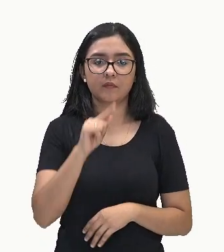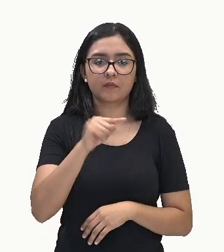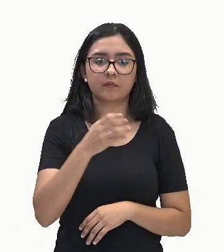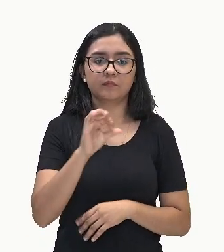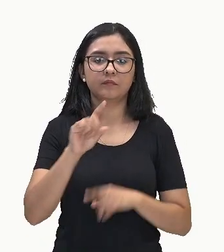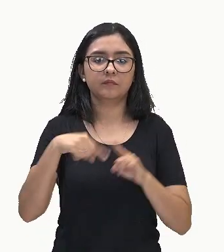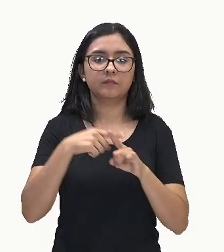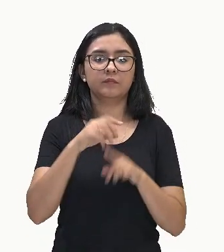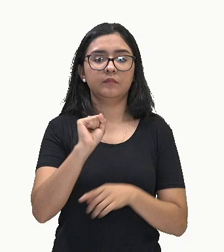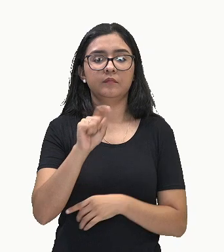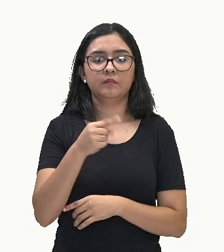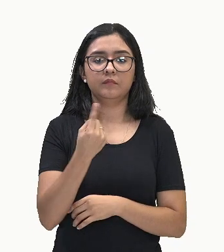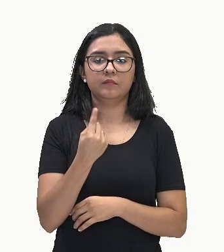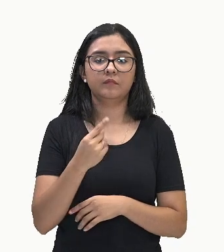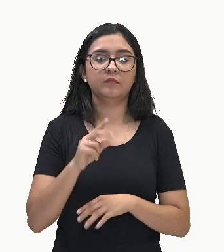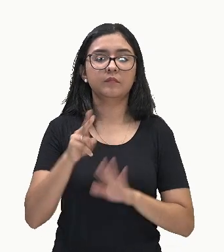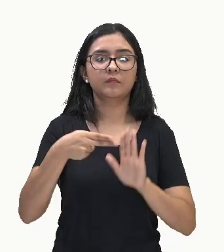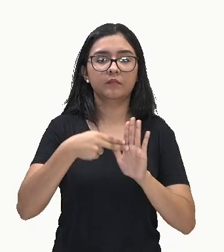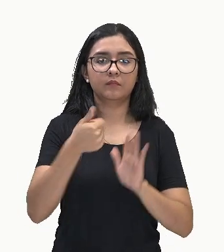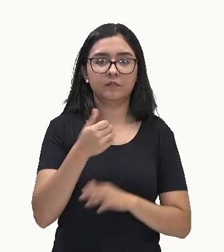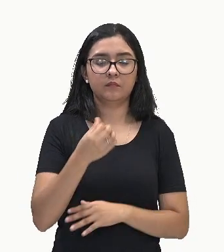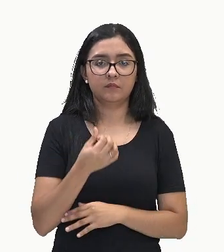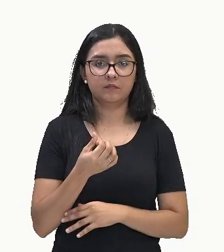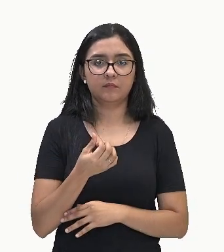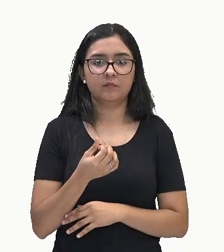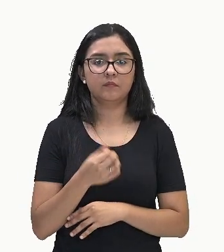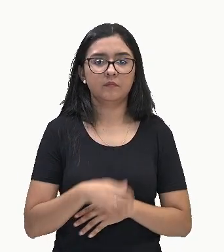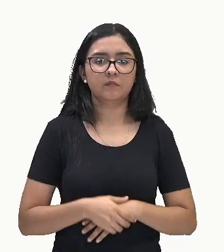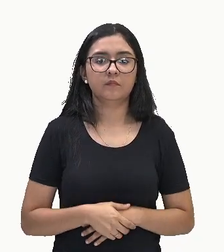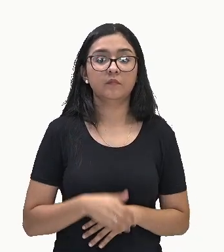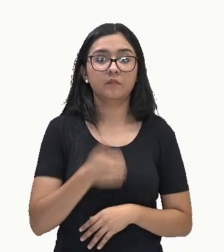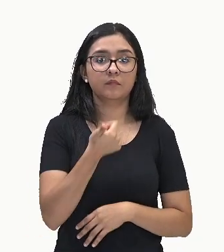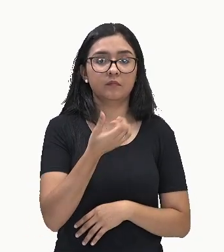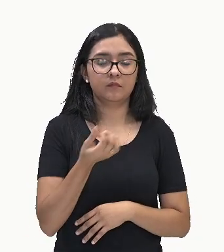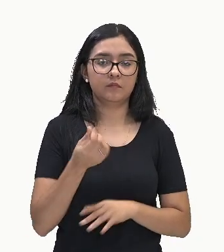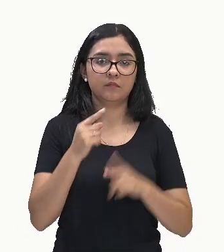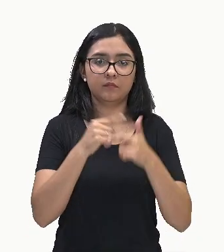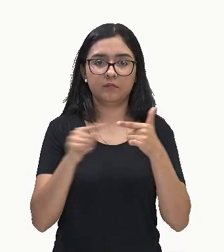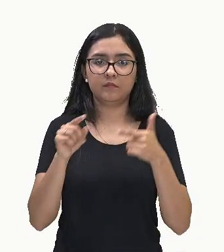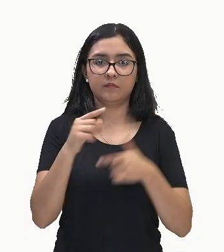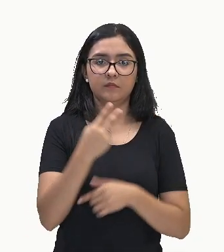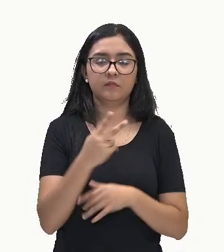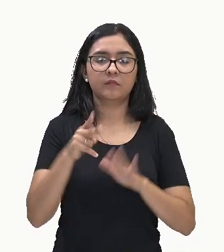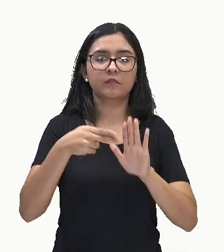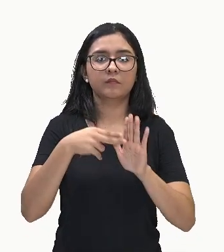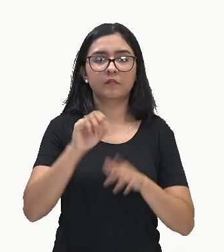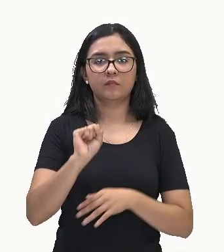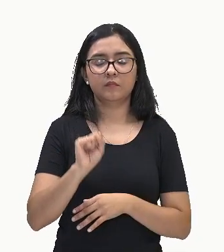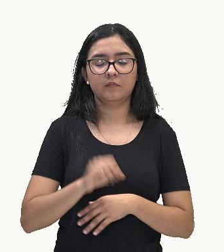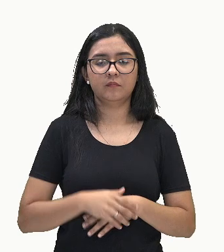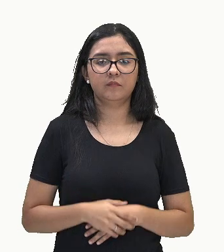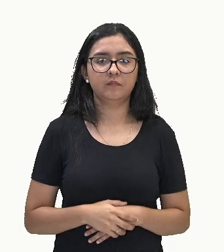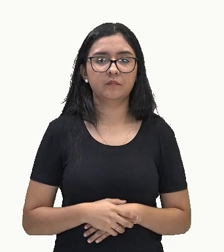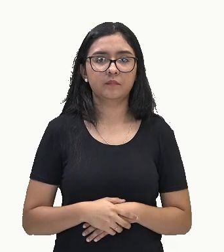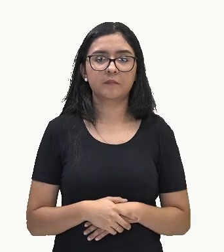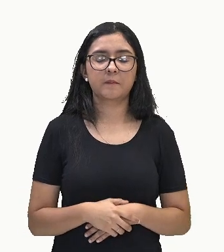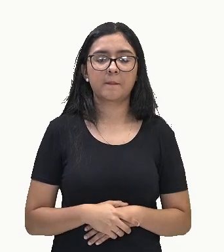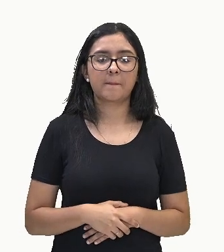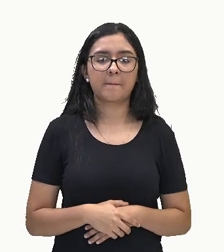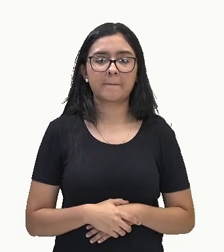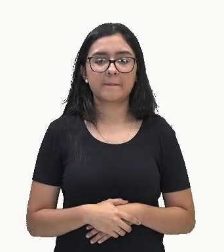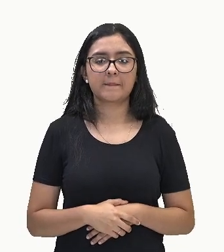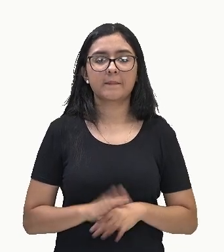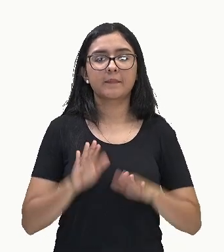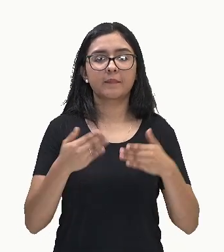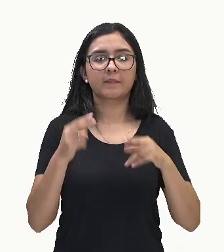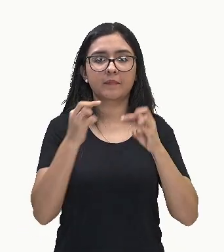+ 8,1 16 16 di por 2 8 dessa forma a